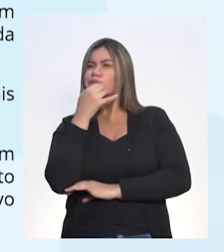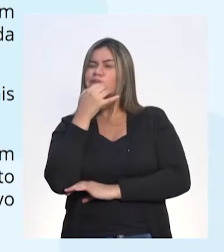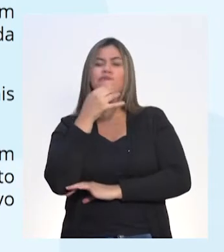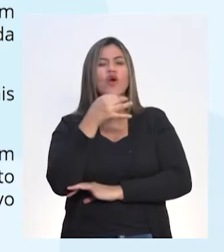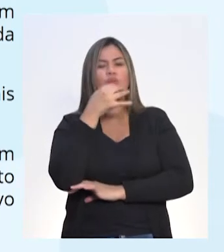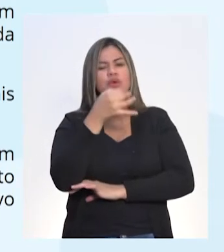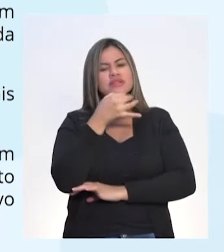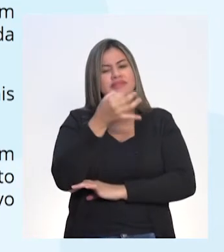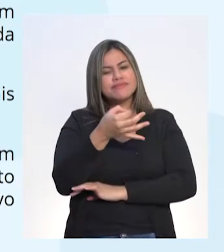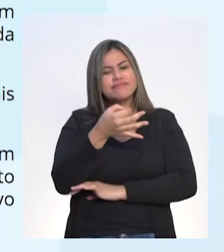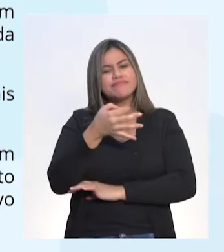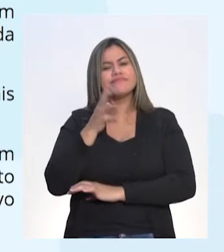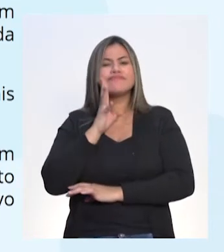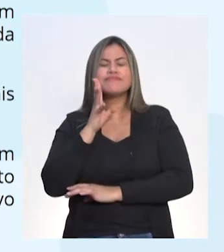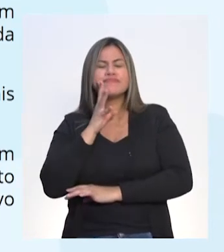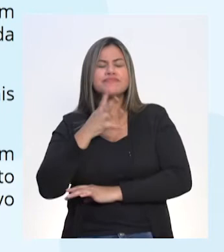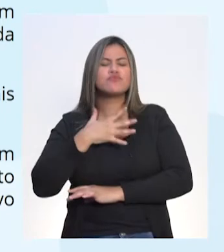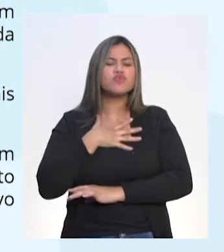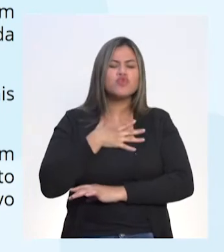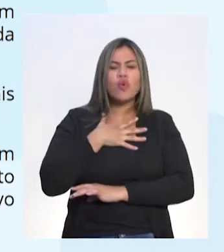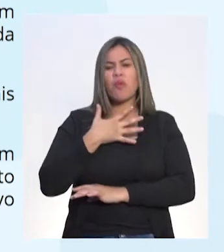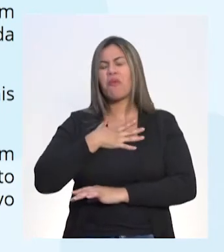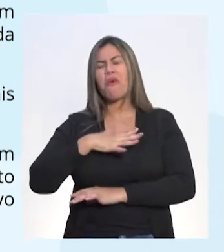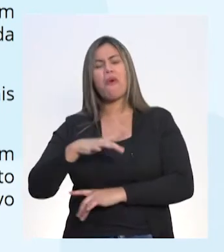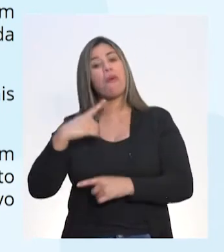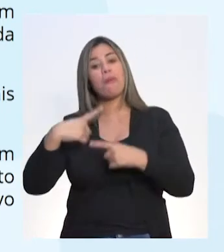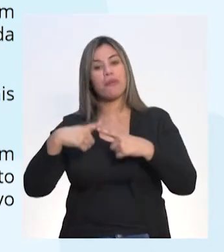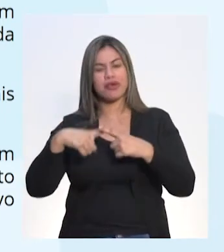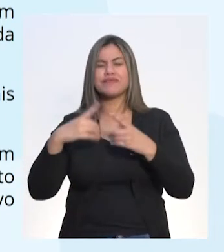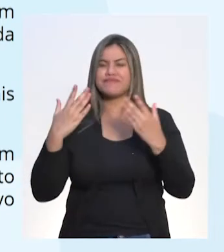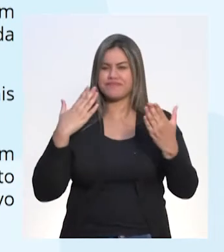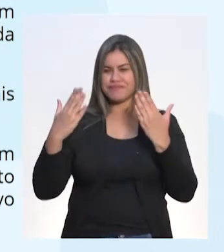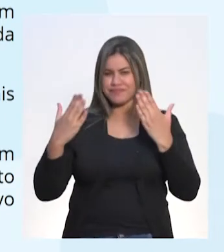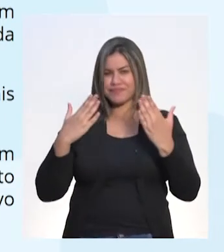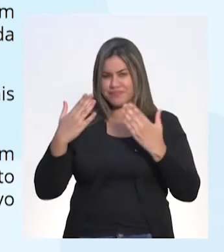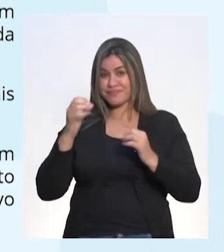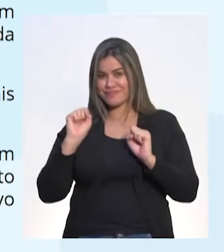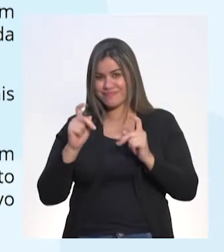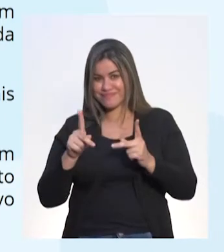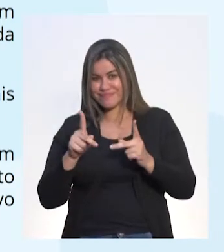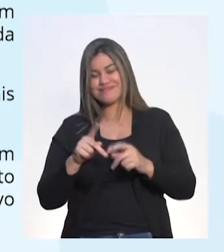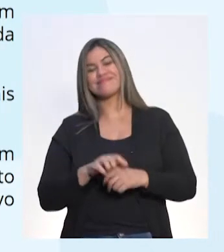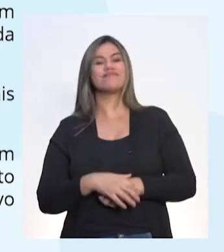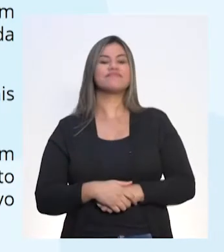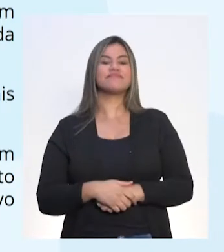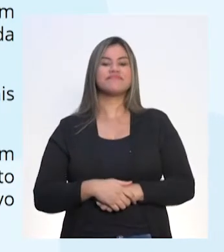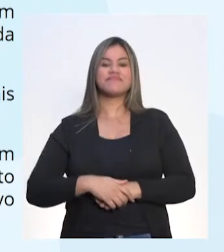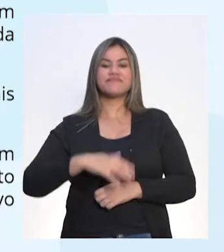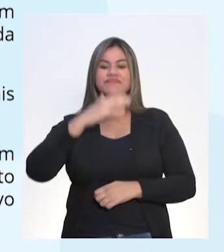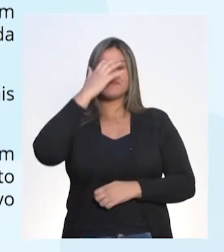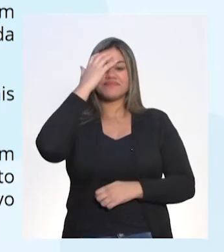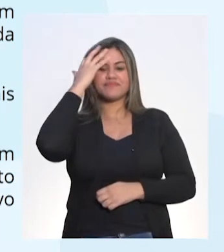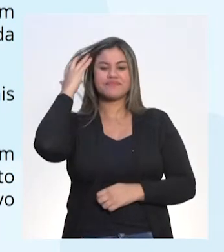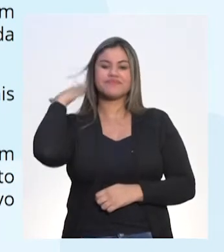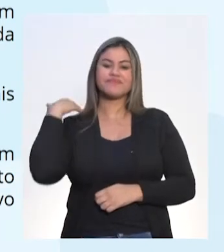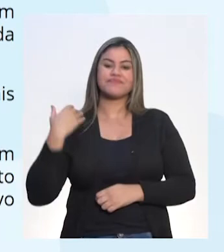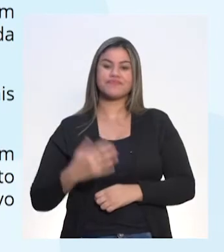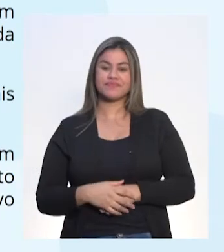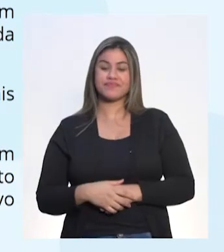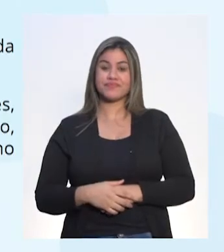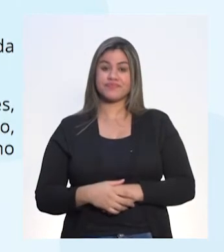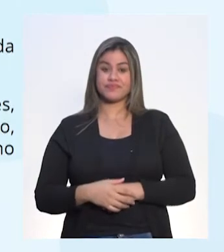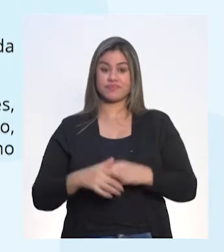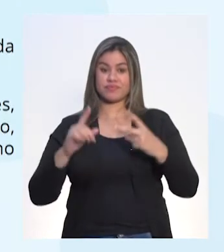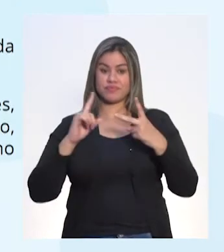você achou legal, por quê? Né? E aí você faz um comparativo entre as obras, tá bom? É isso. Então, vamos agora para a